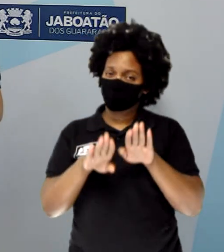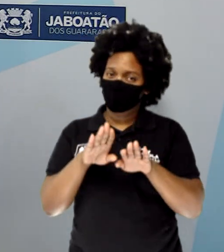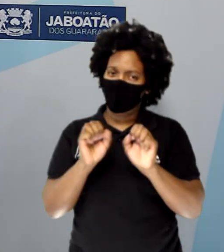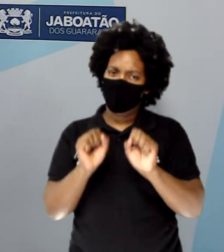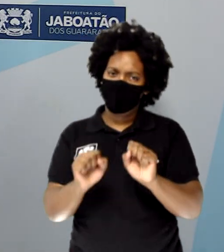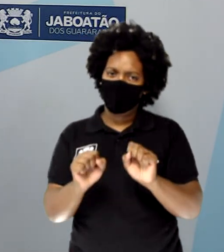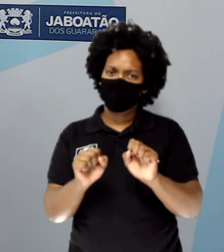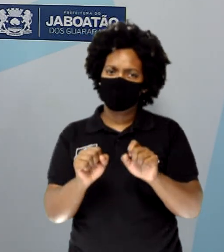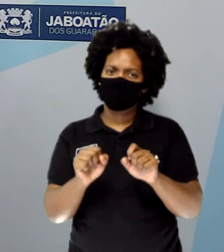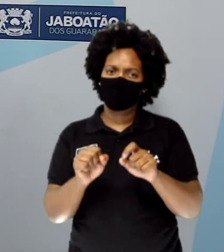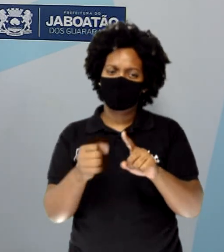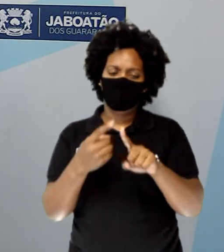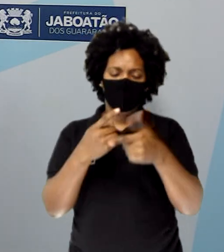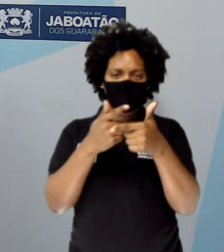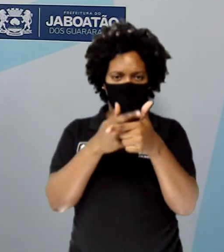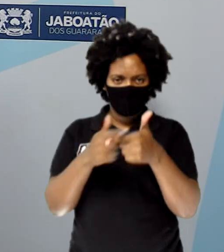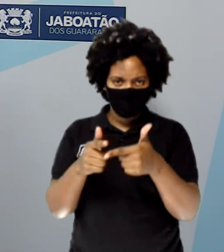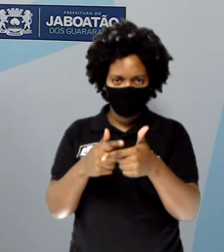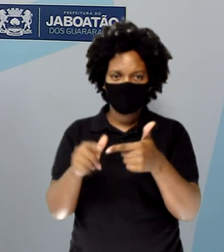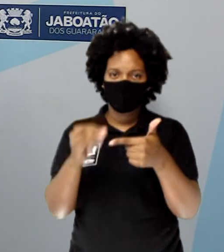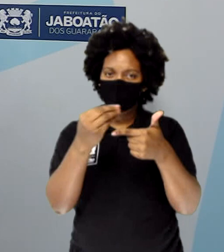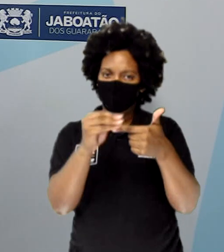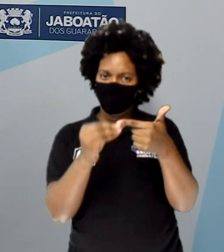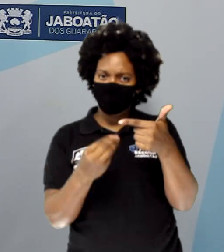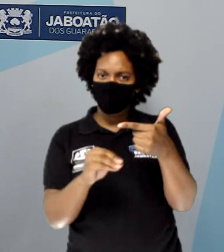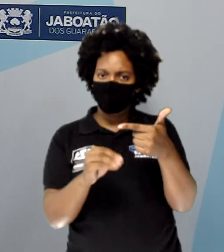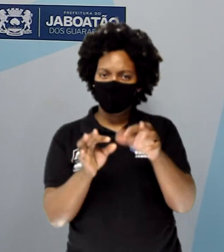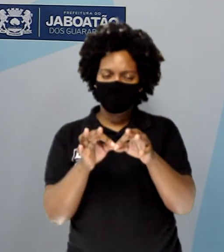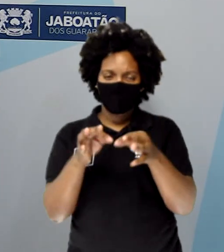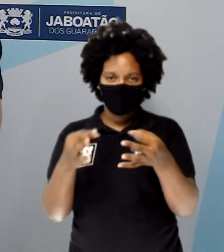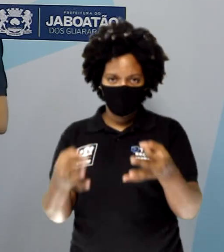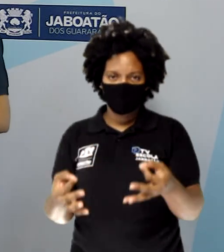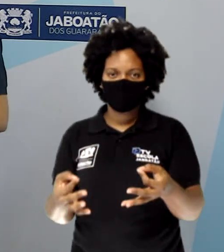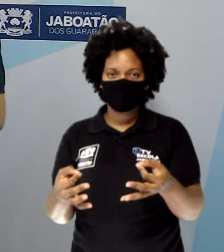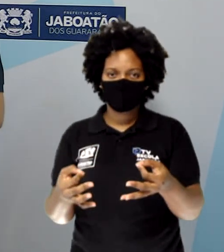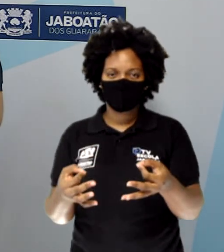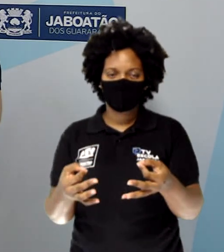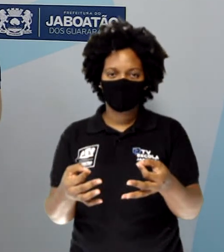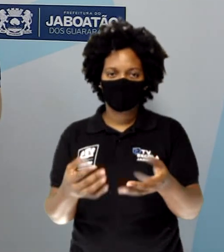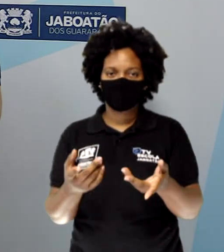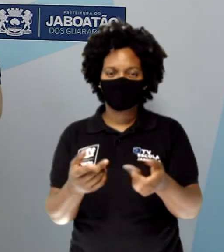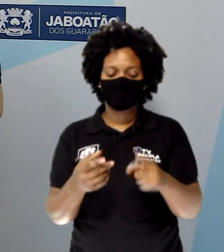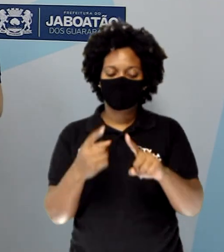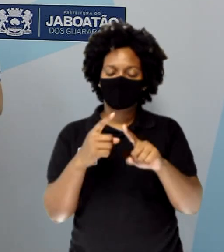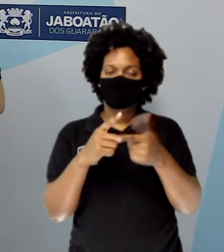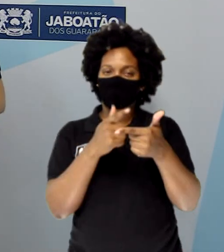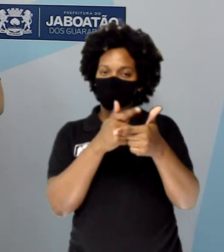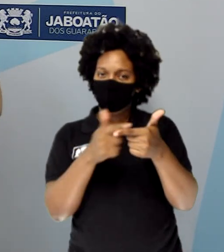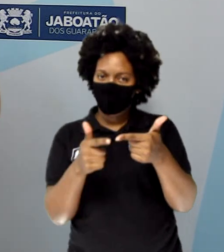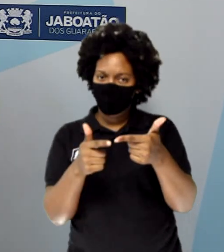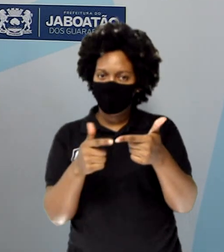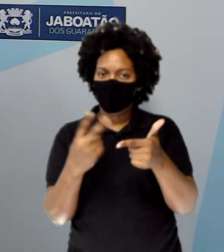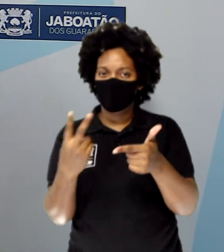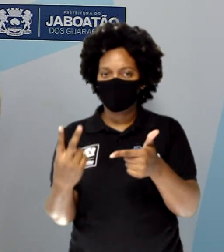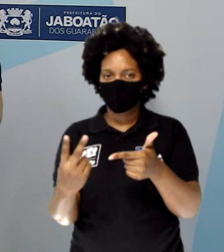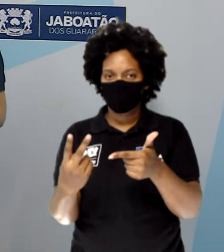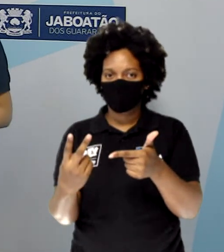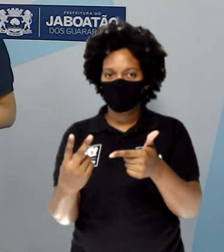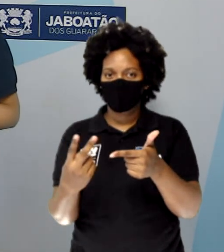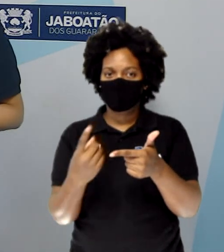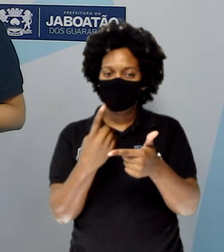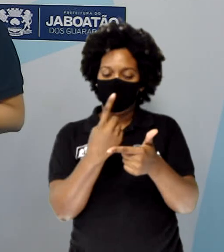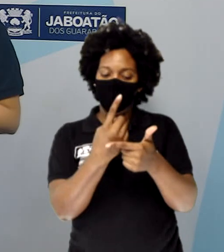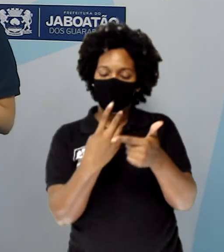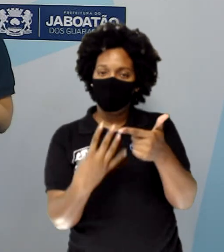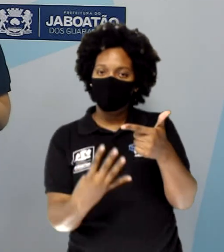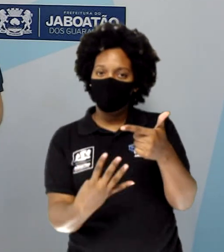denominador pelo mesmo número, né? Simplificar a fração. E aí a gente pode ter a ideia de dividir os 2 por 2, ó, e dar 1/4,